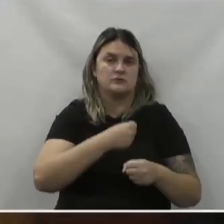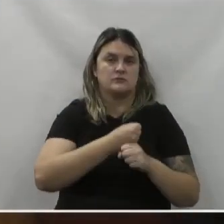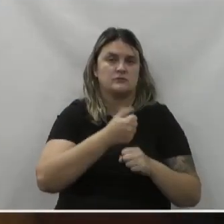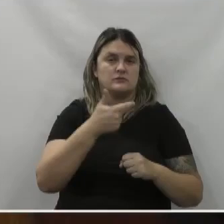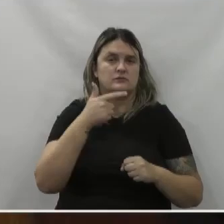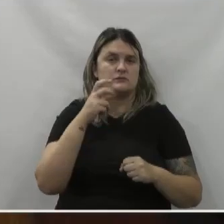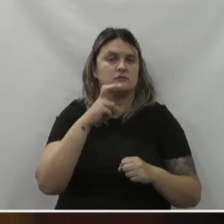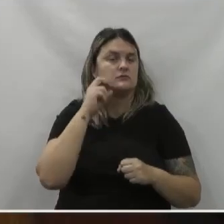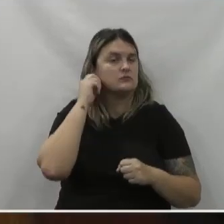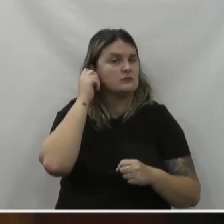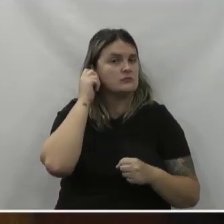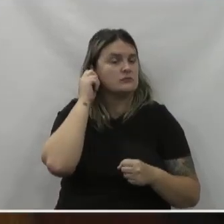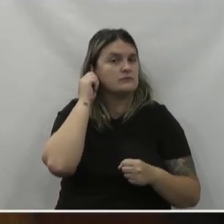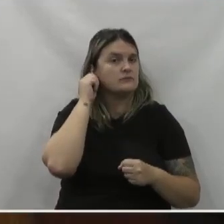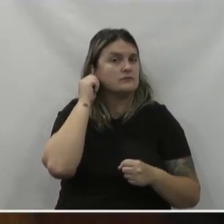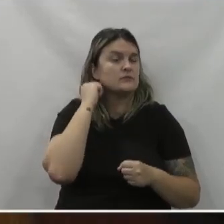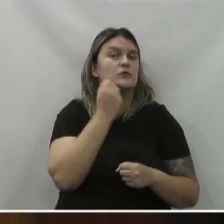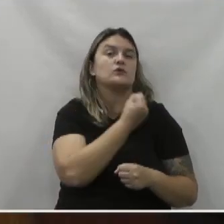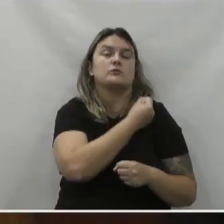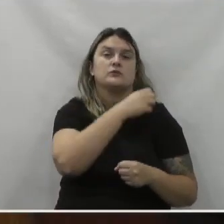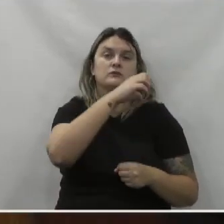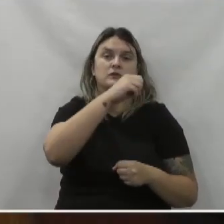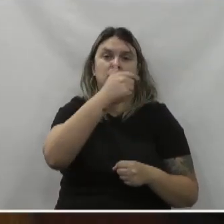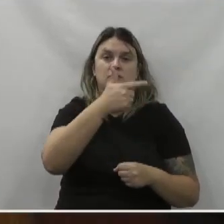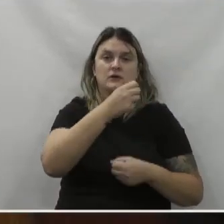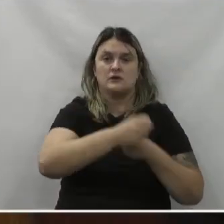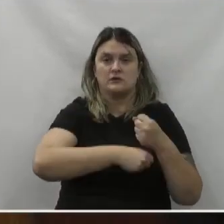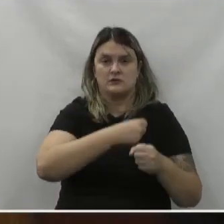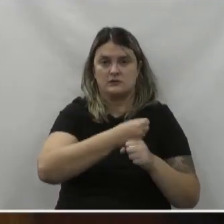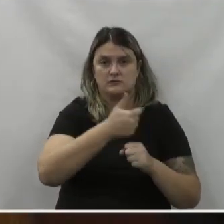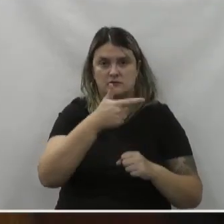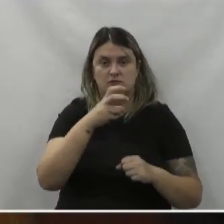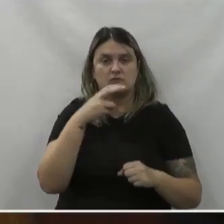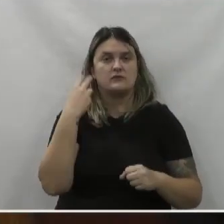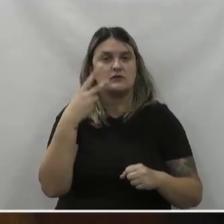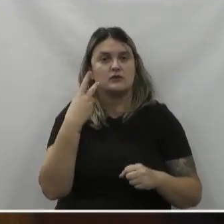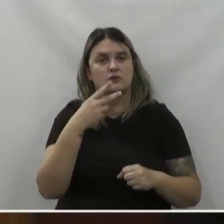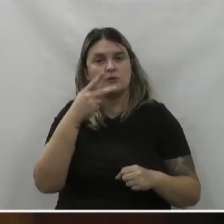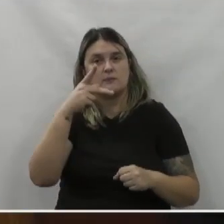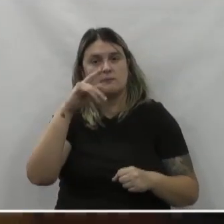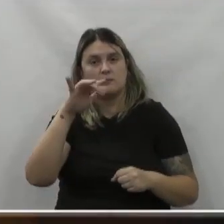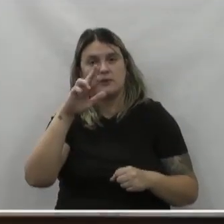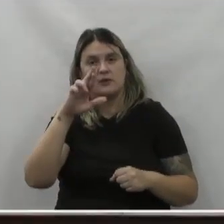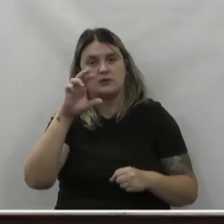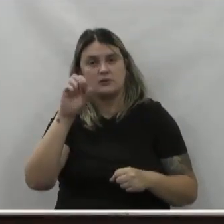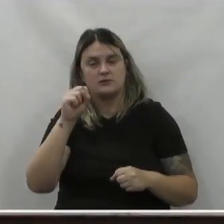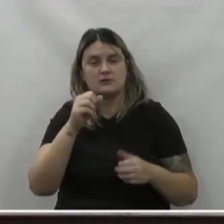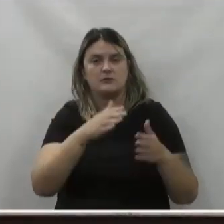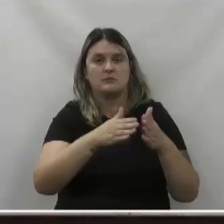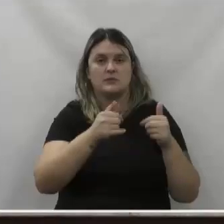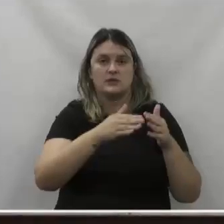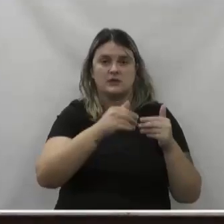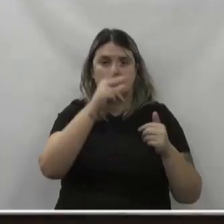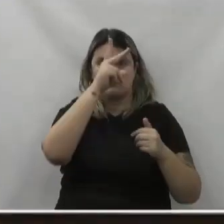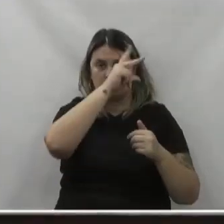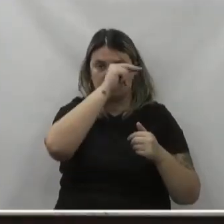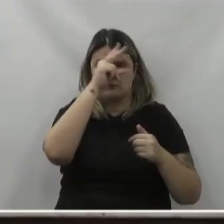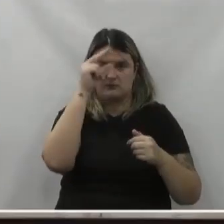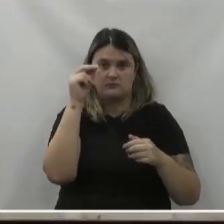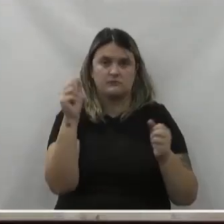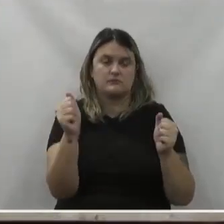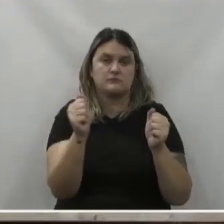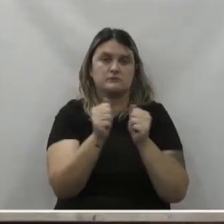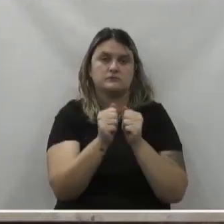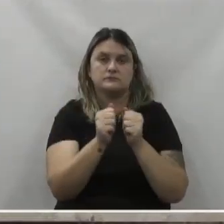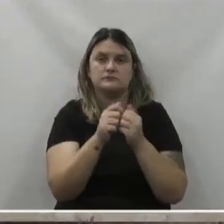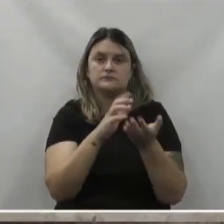Requerimento número 92/2025 do vereador Júlio Adilson Pires Filho, ao senhor prefeito municipal, juntamente